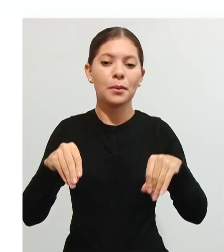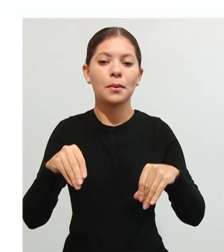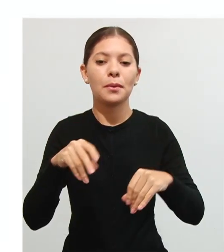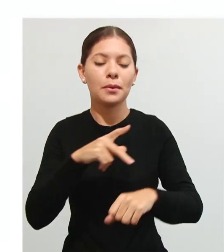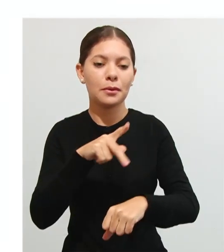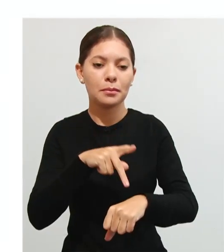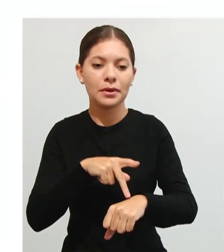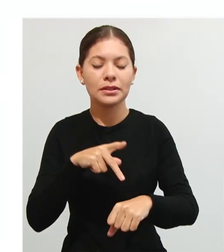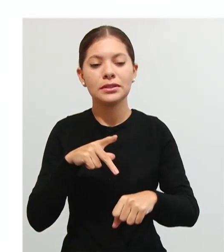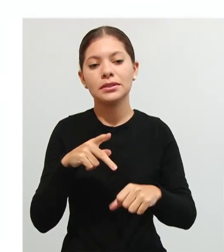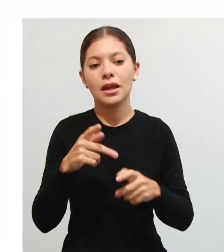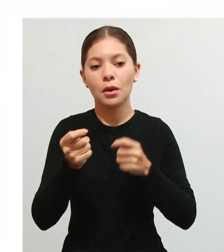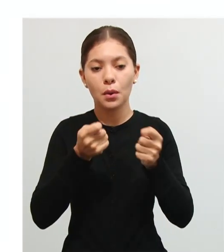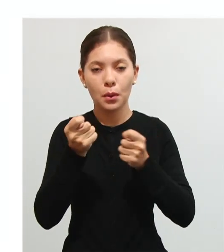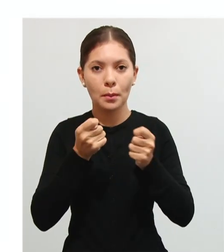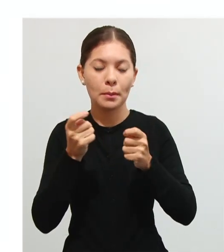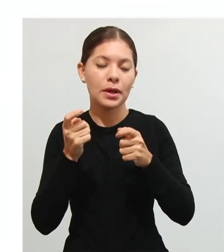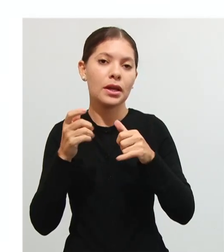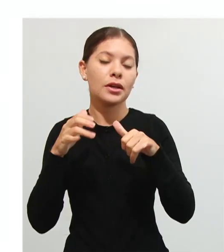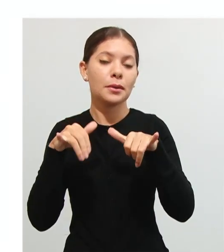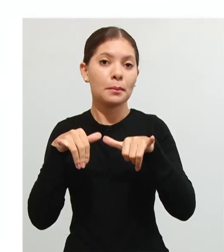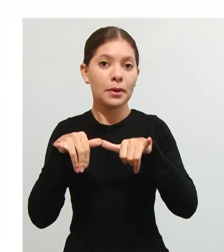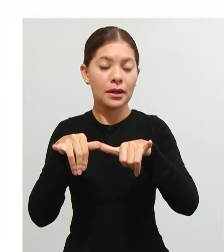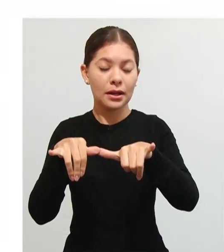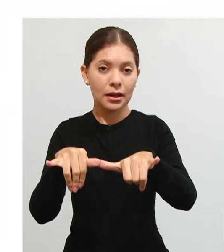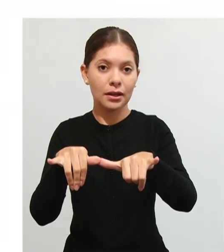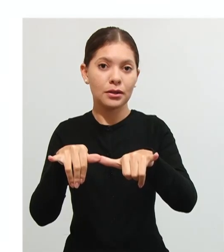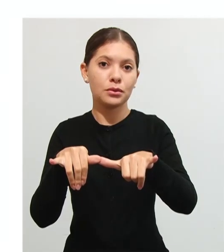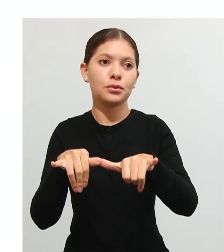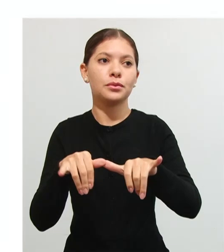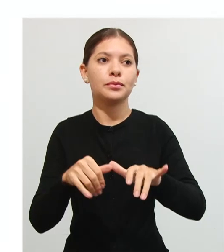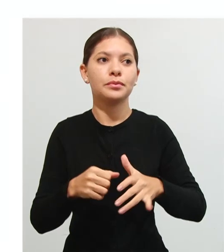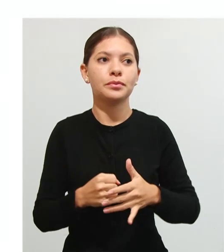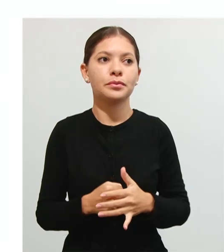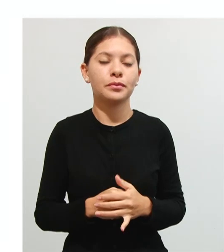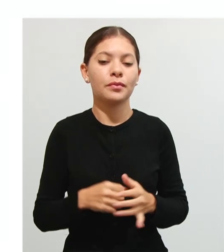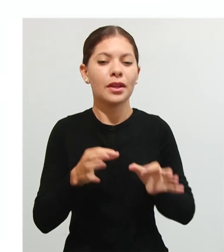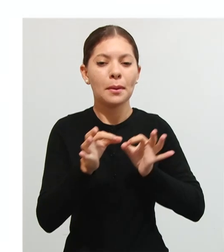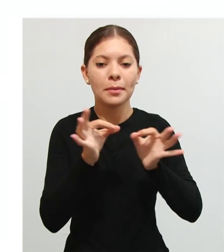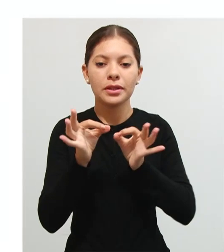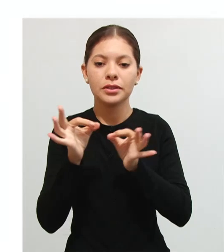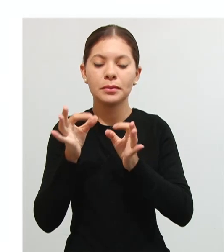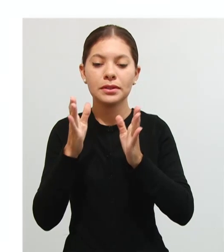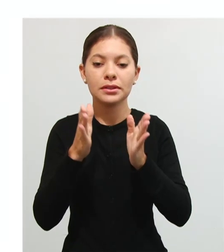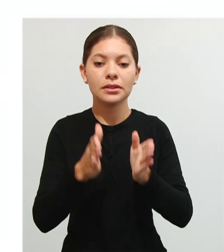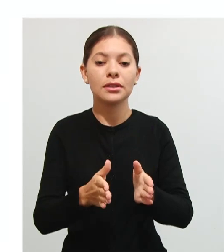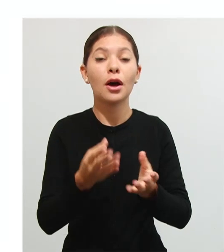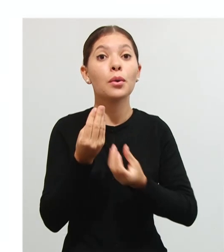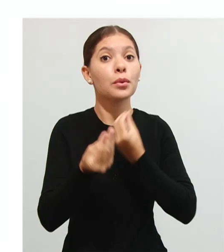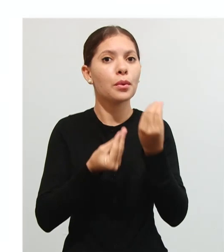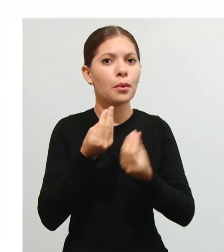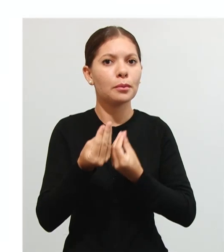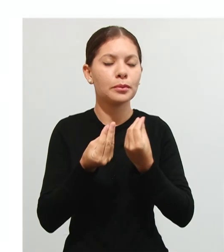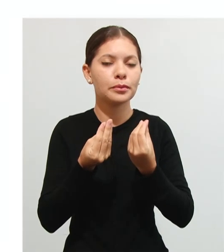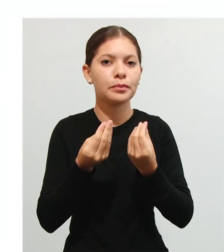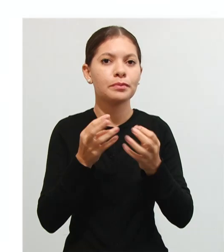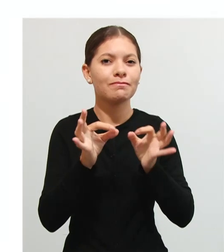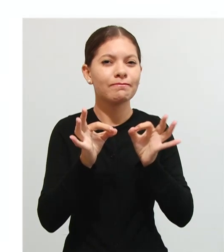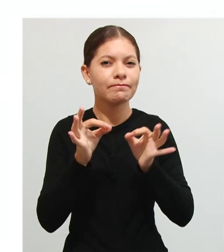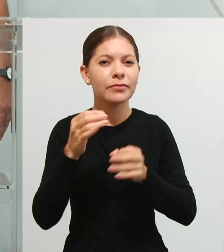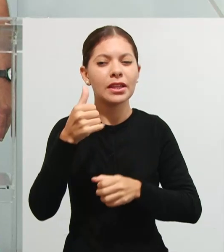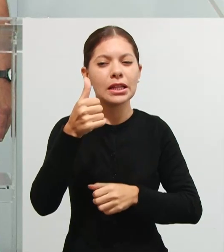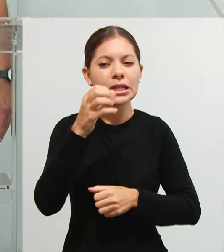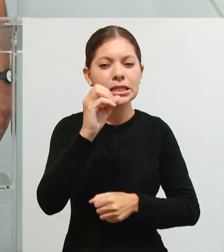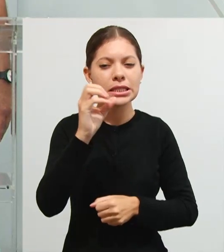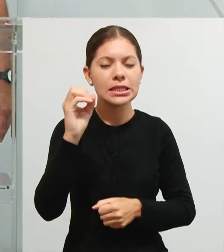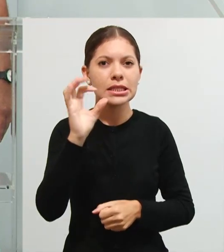uma economia de mercado. Uma economia planificada ou de planejamento central seria uma economia regida